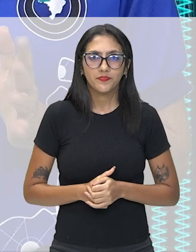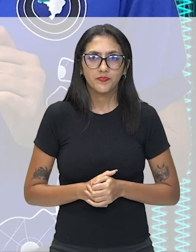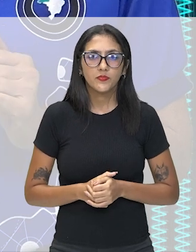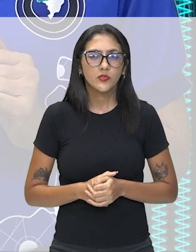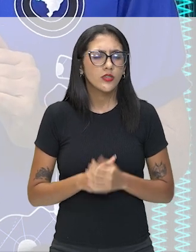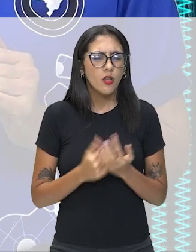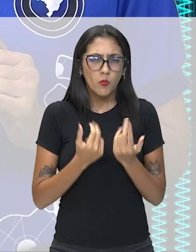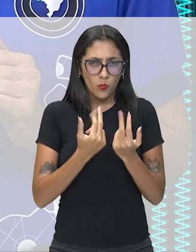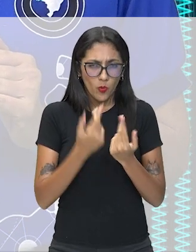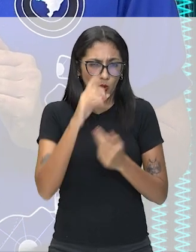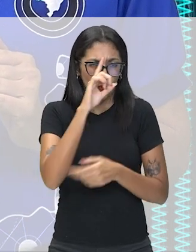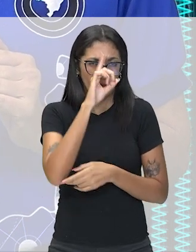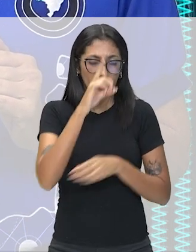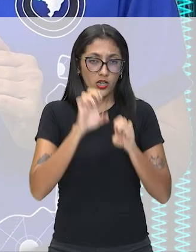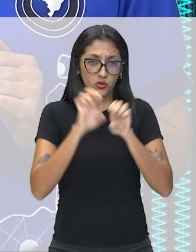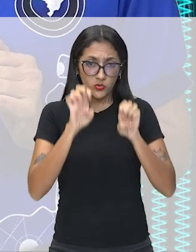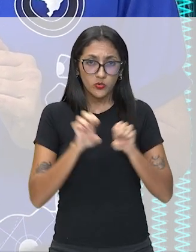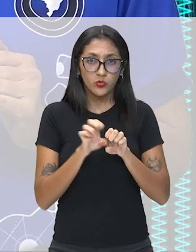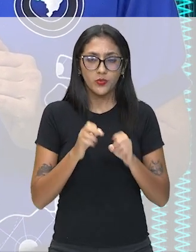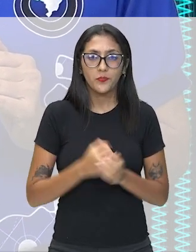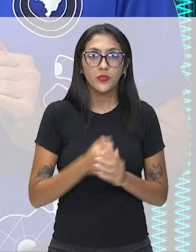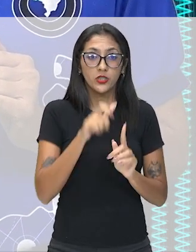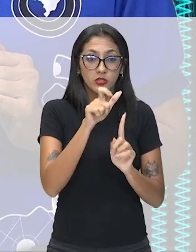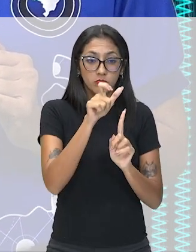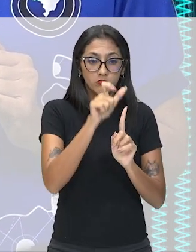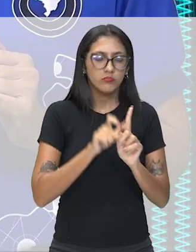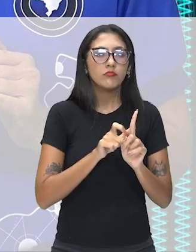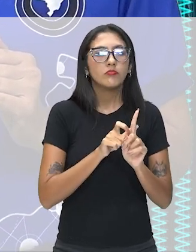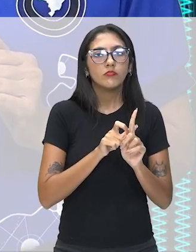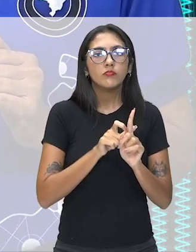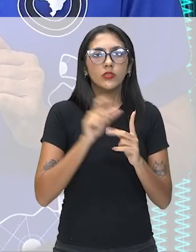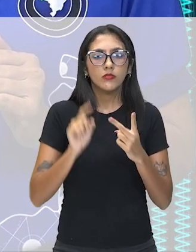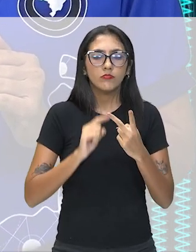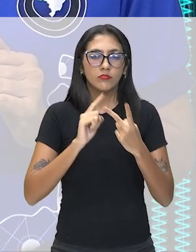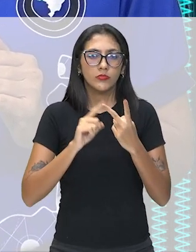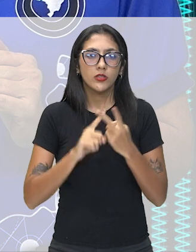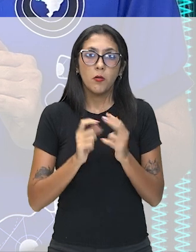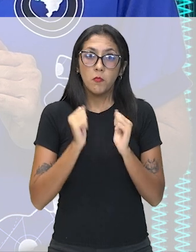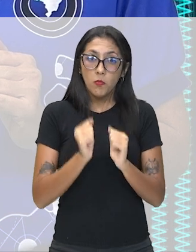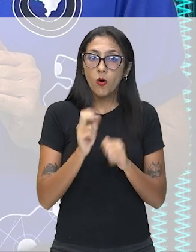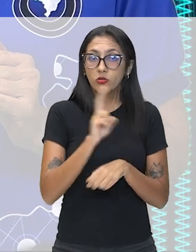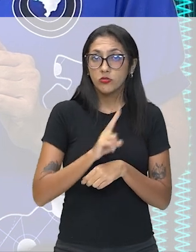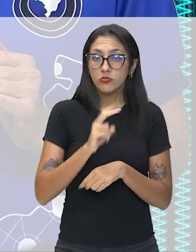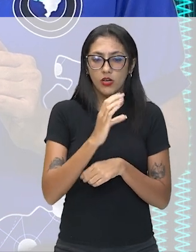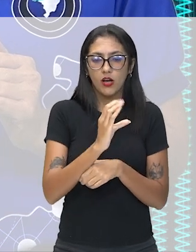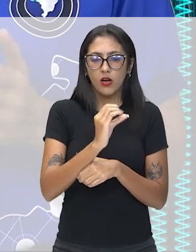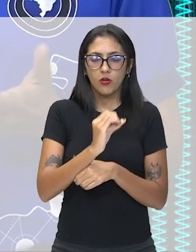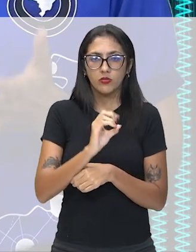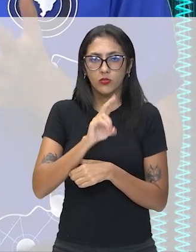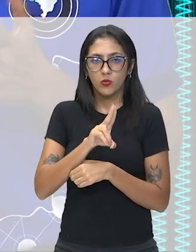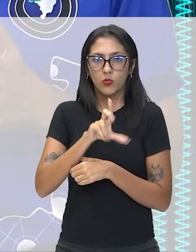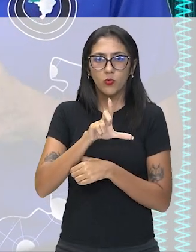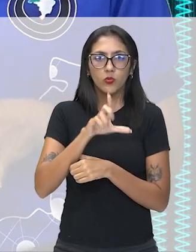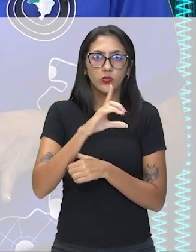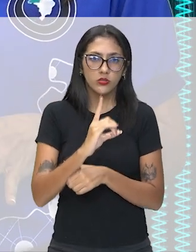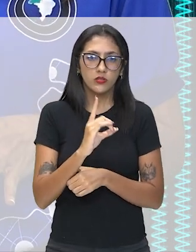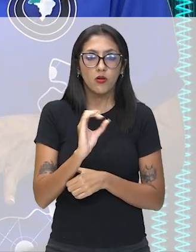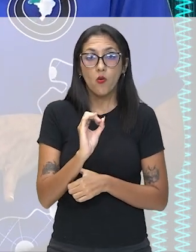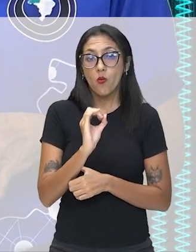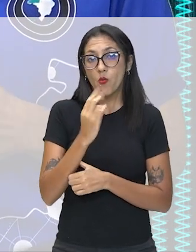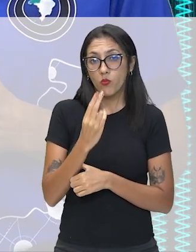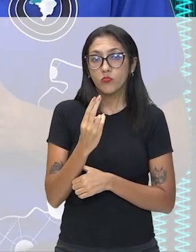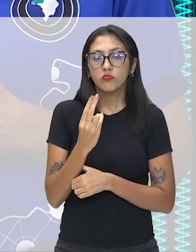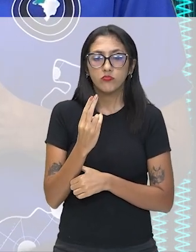da afirmativa. Sujeito, só que agora eu posso utilizar, não é, o not junto com o could ou a forma contraída couldn't.